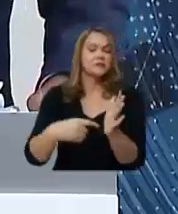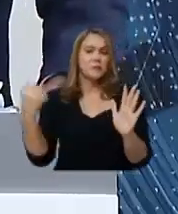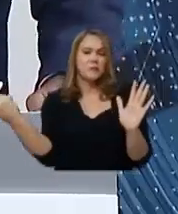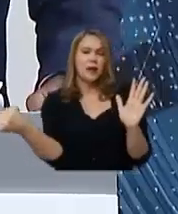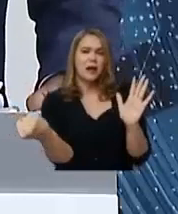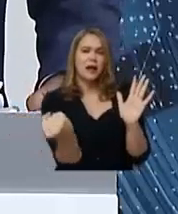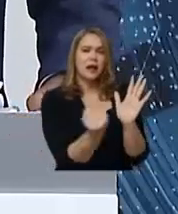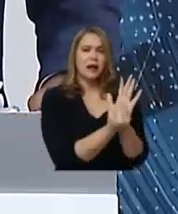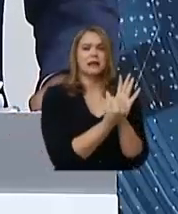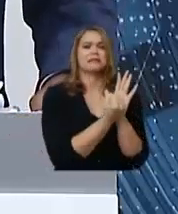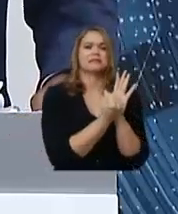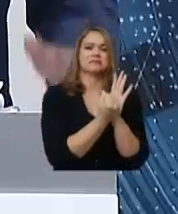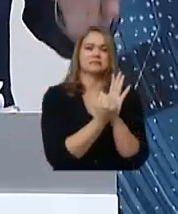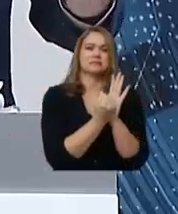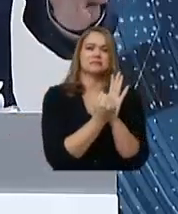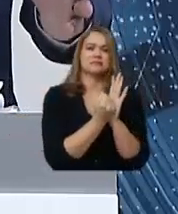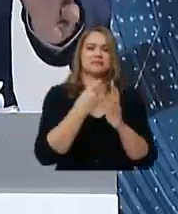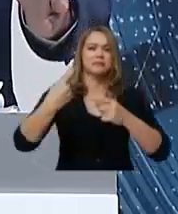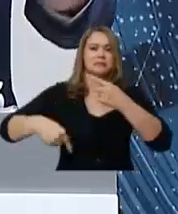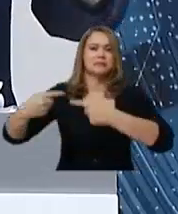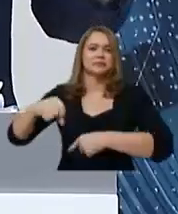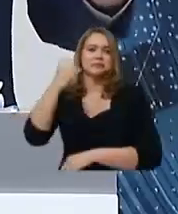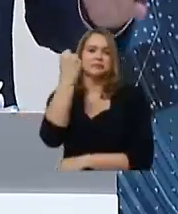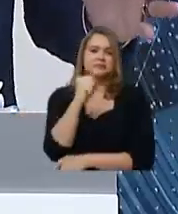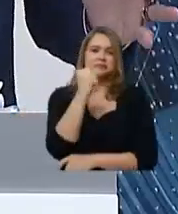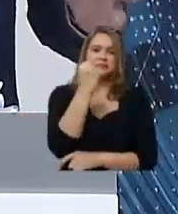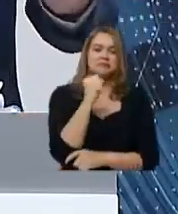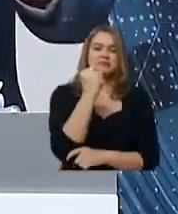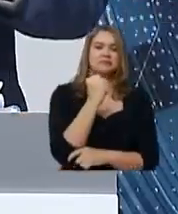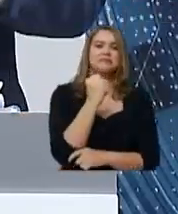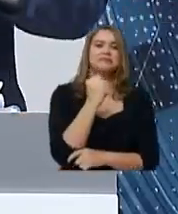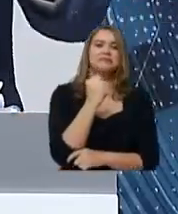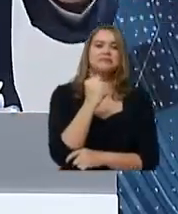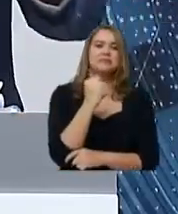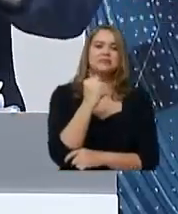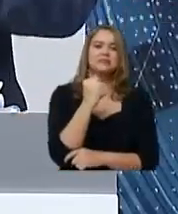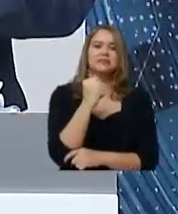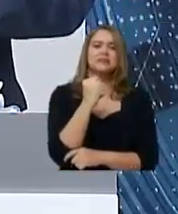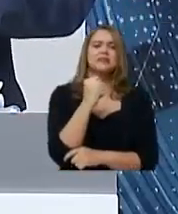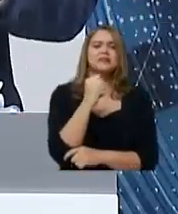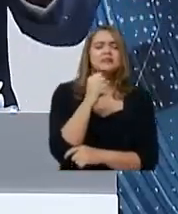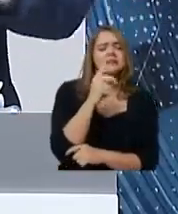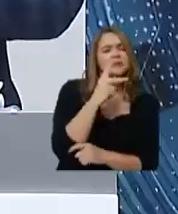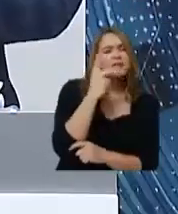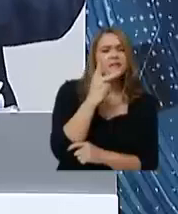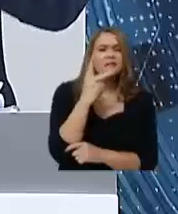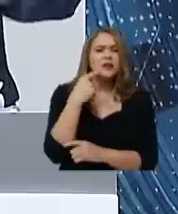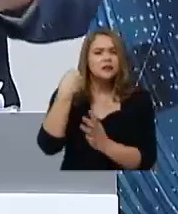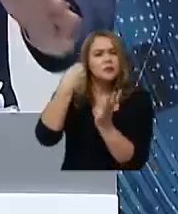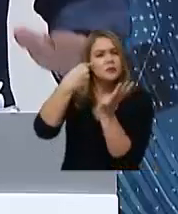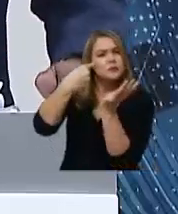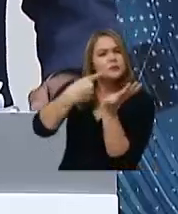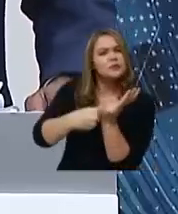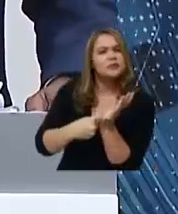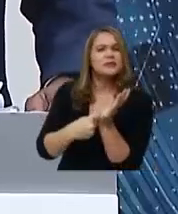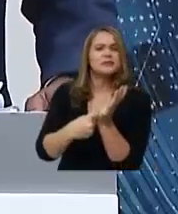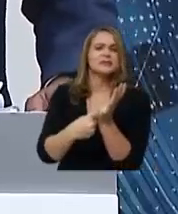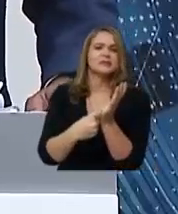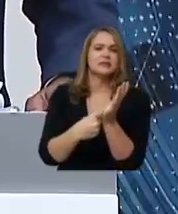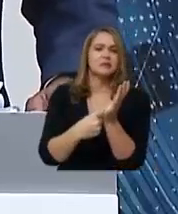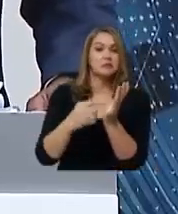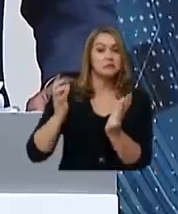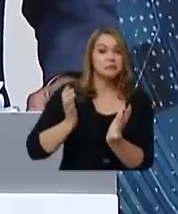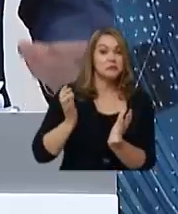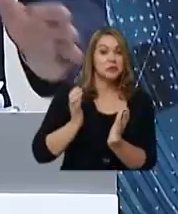sergipana para definir o acordo da Elite para se manter no poder